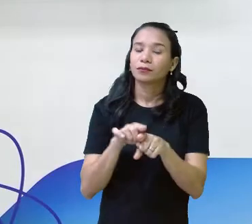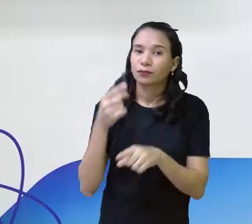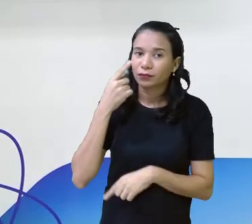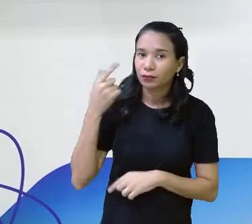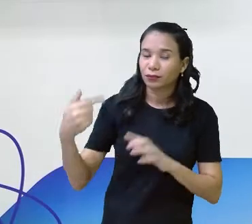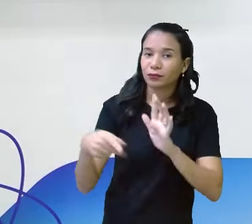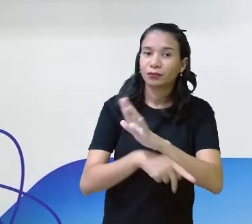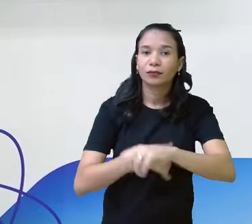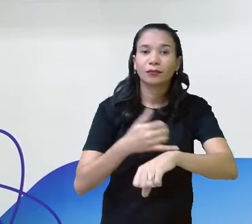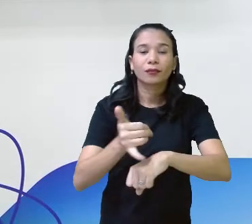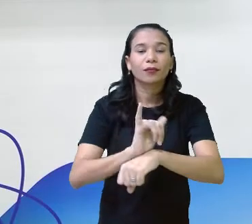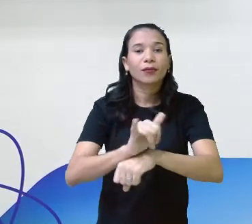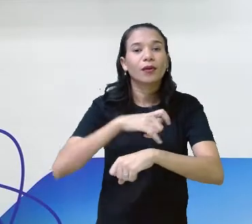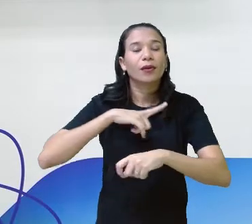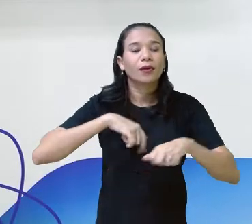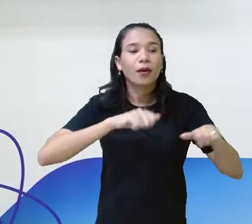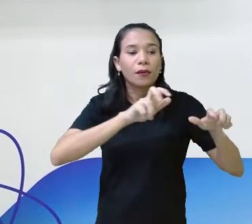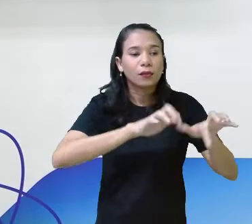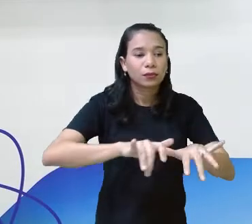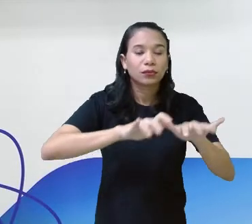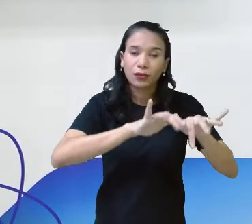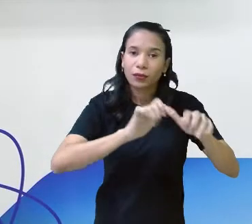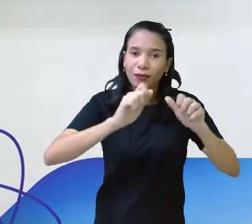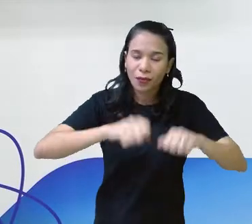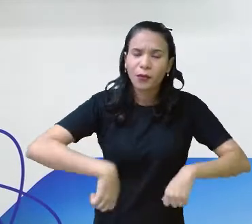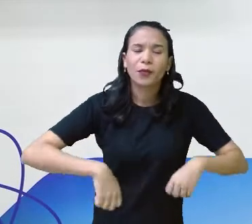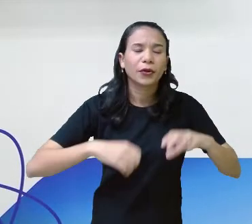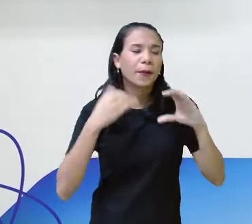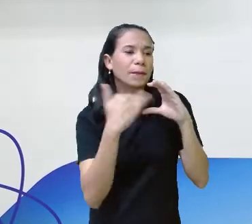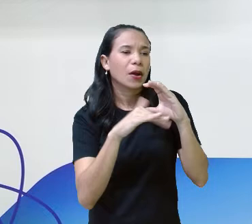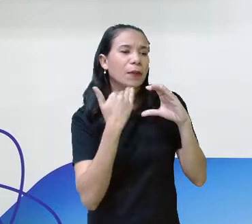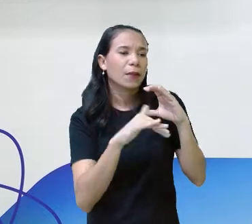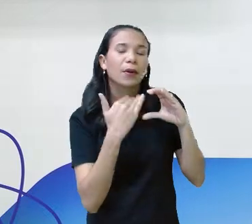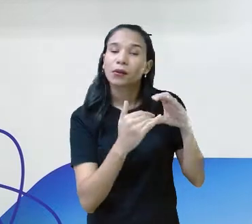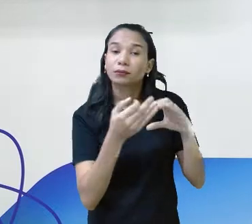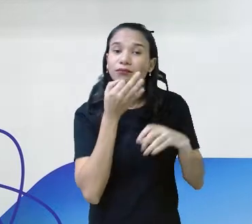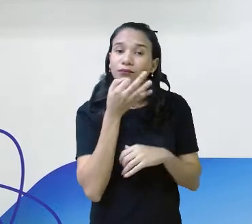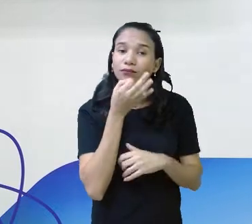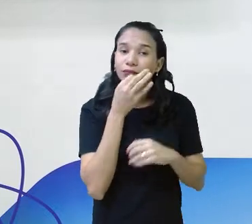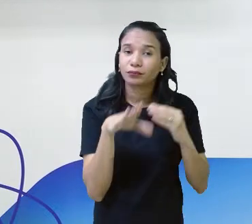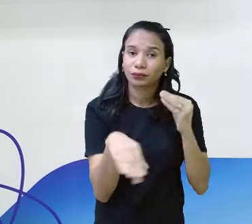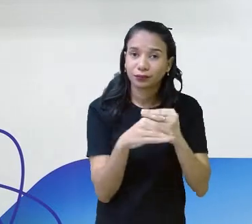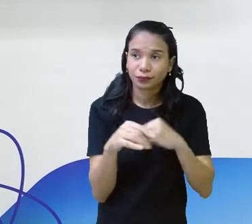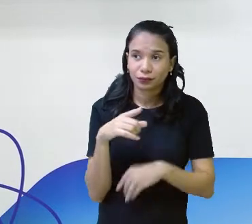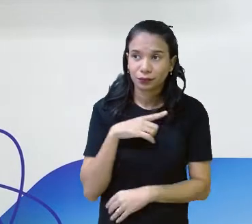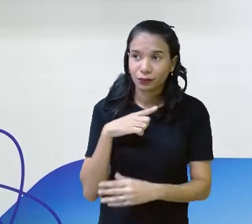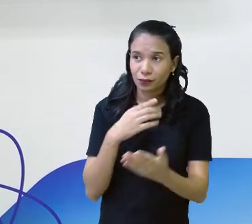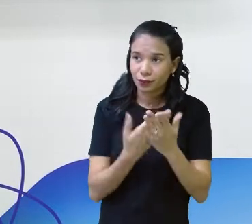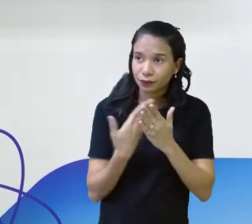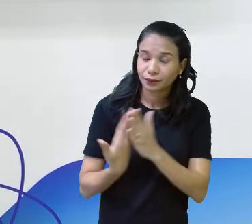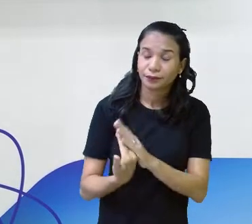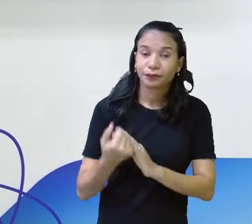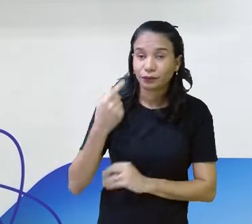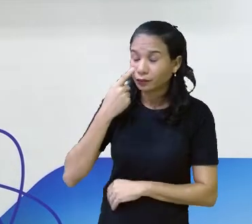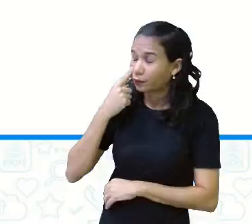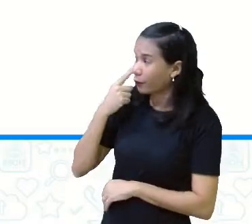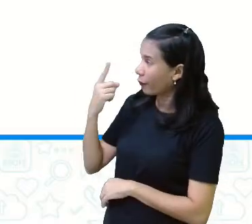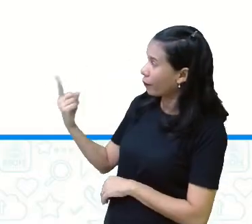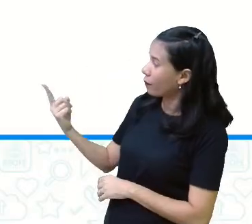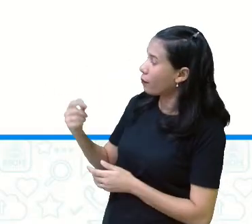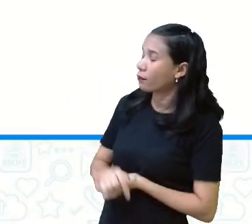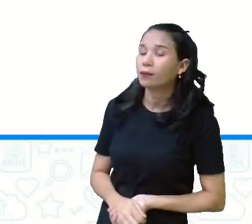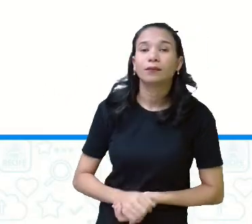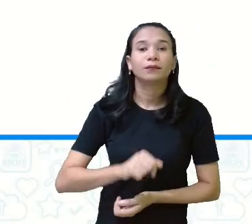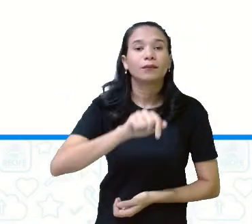canal do YouTube tem o chat, que você vai poder também deixar o seu recadinho. Na tela está aparecendo